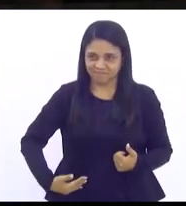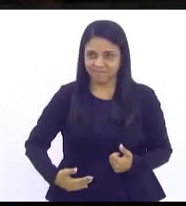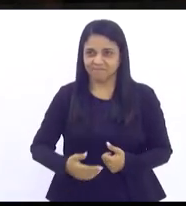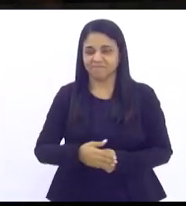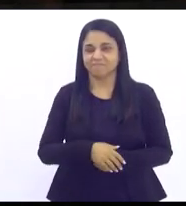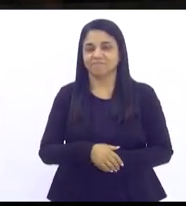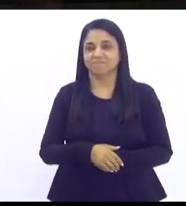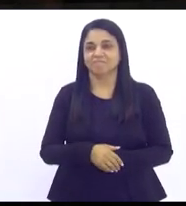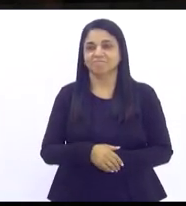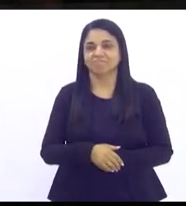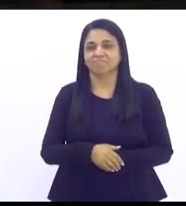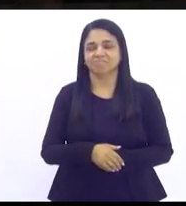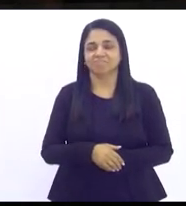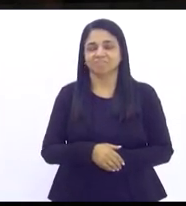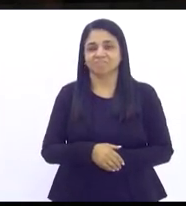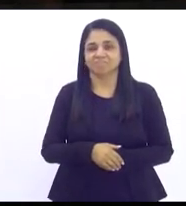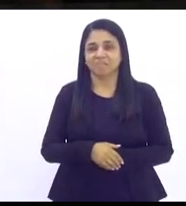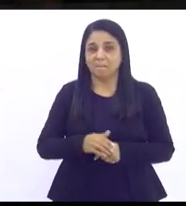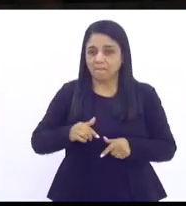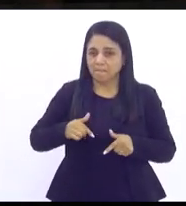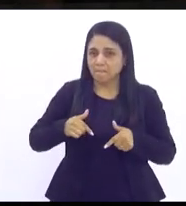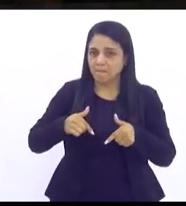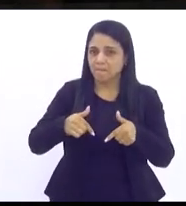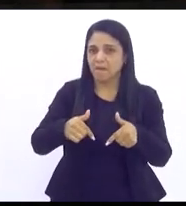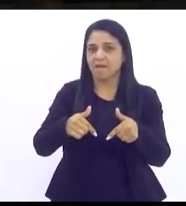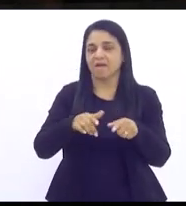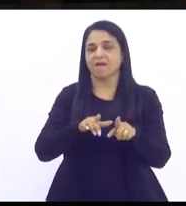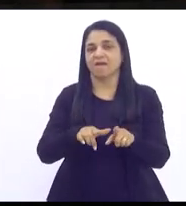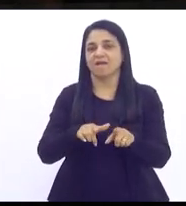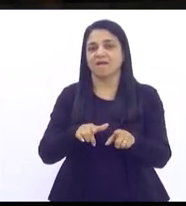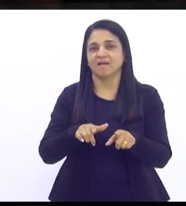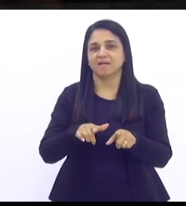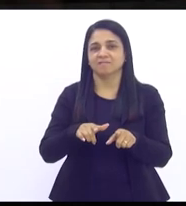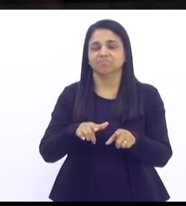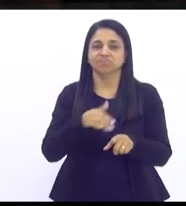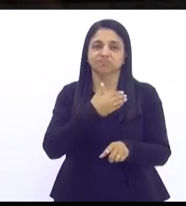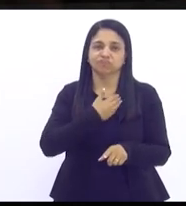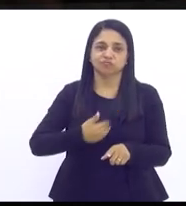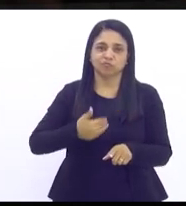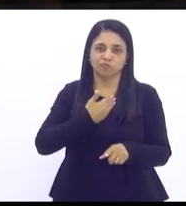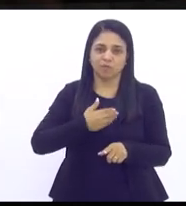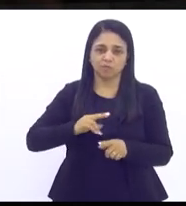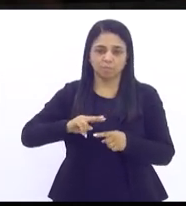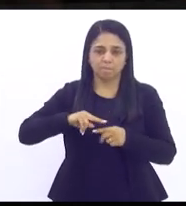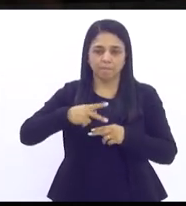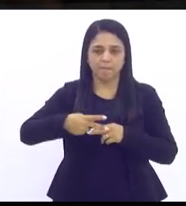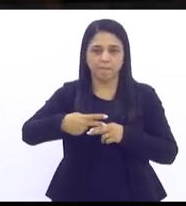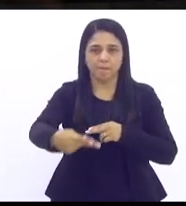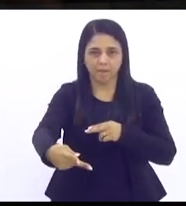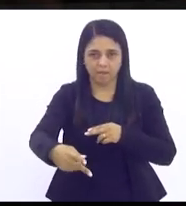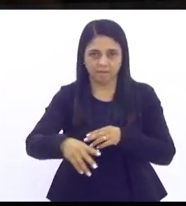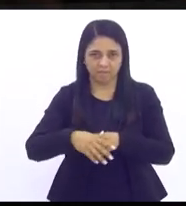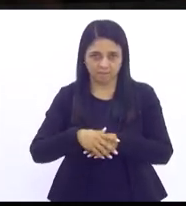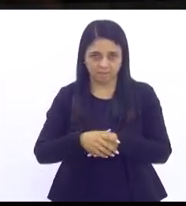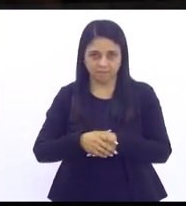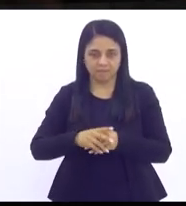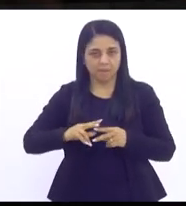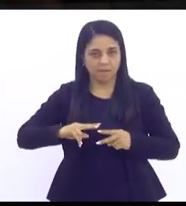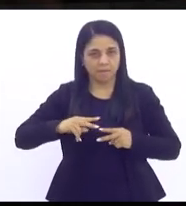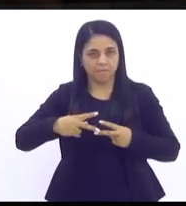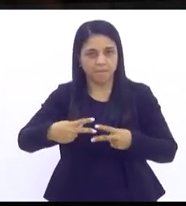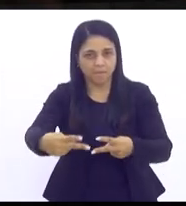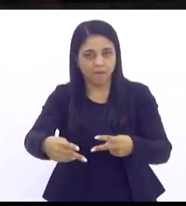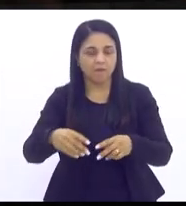que passa a vigir nos mais sucessivos governos. Governo